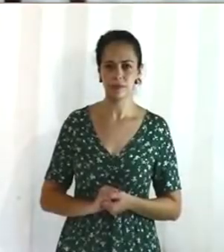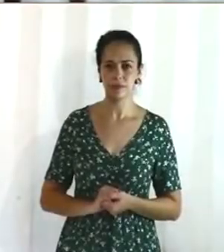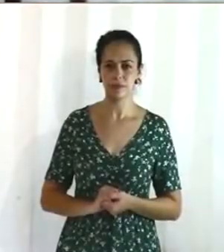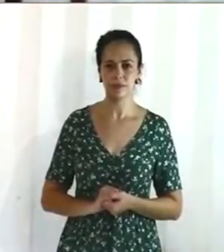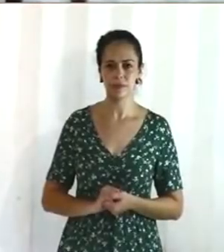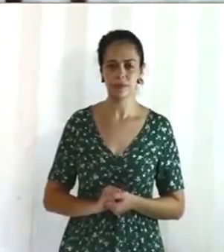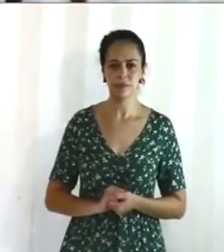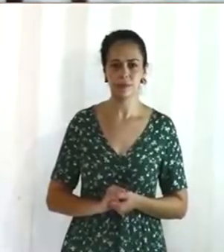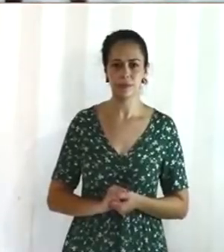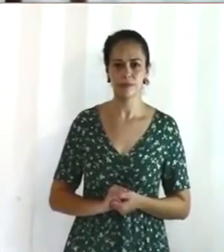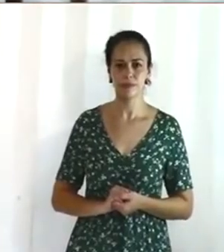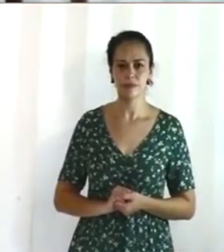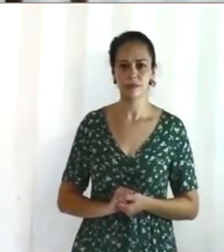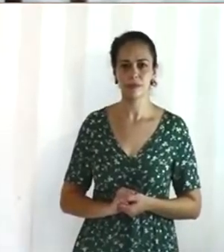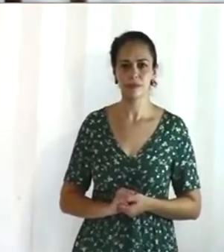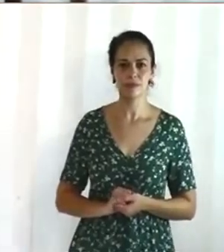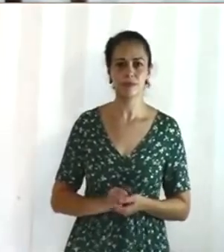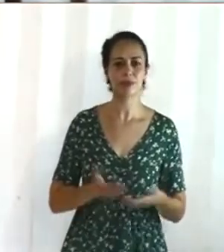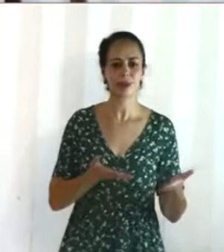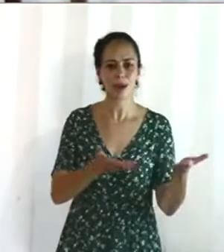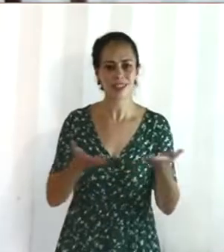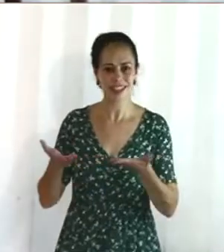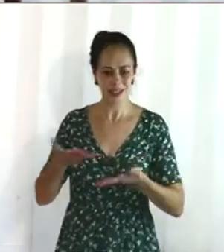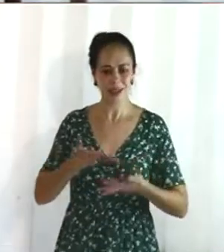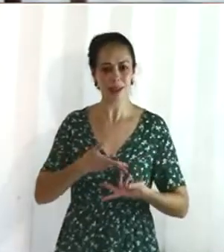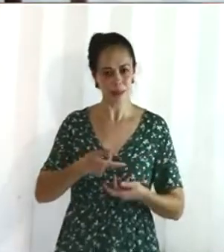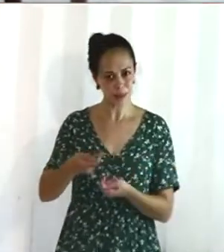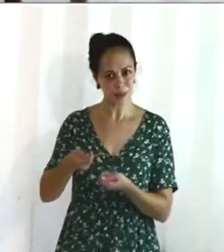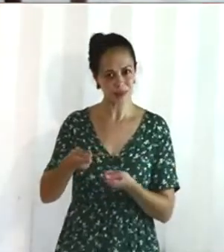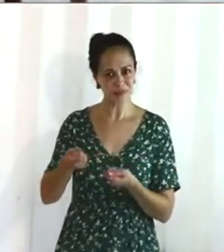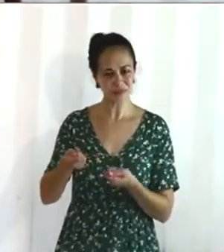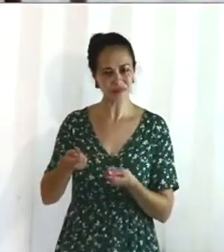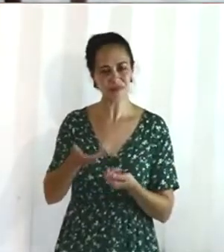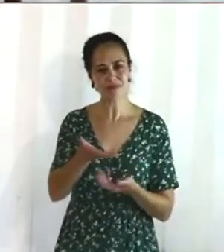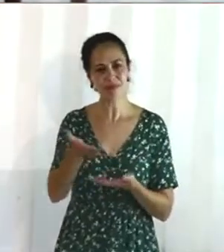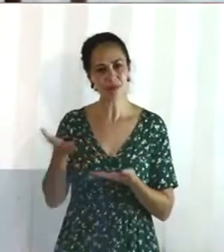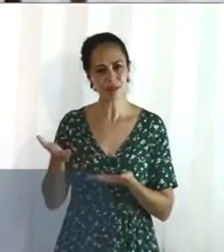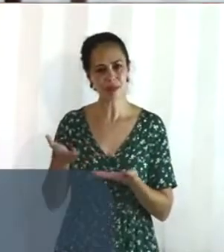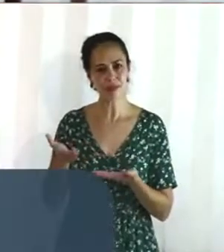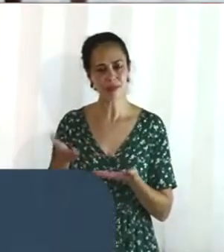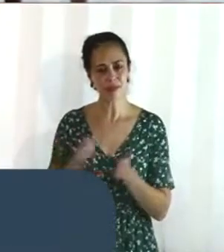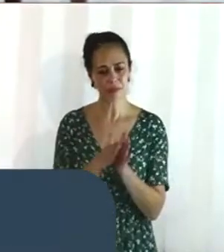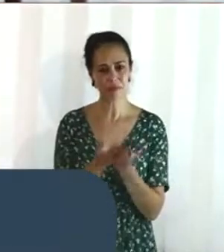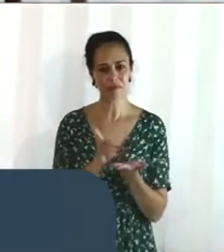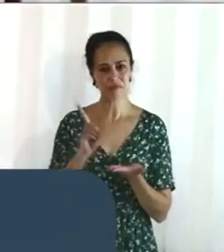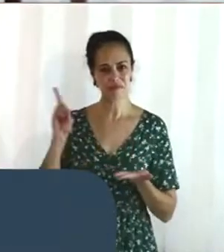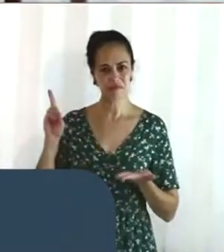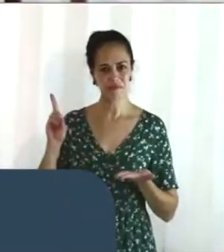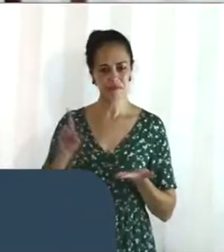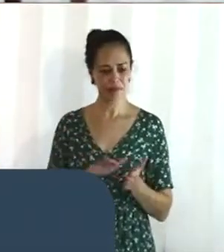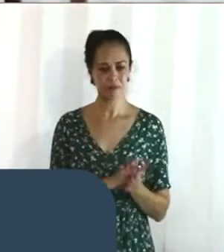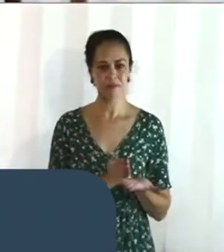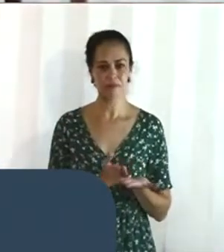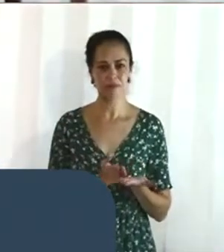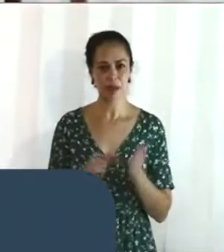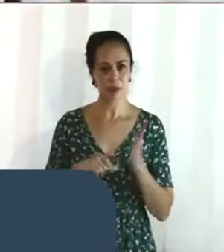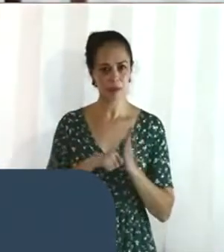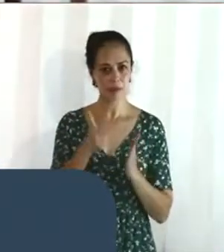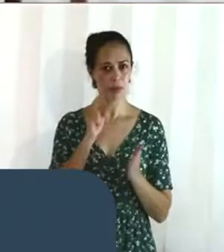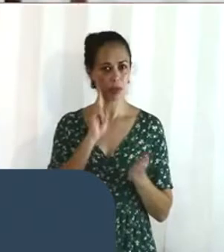Queridos, quero convidá-los a abrir a palavra do nosso Senhor, na primeira epístola de João,